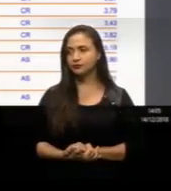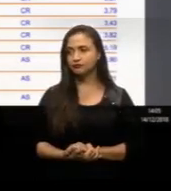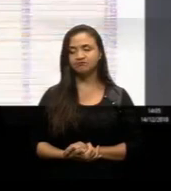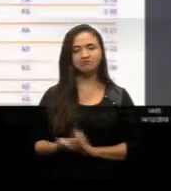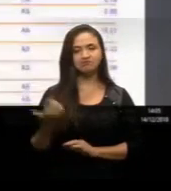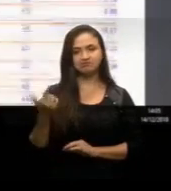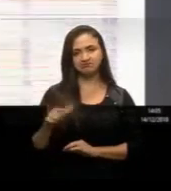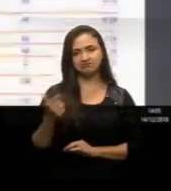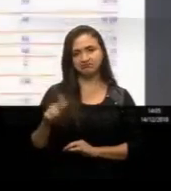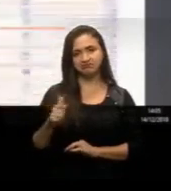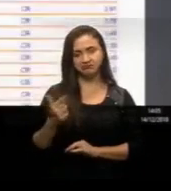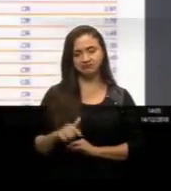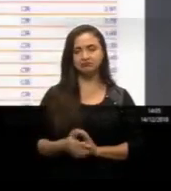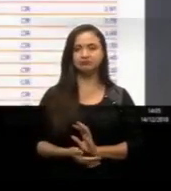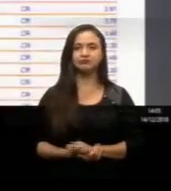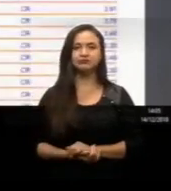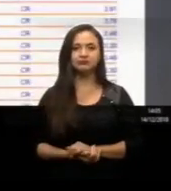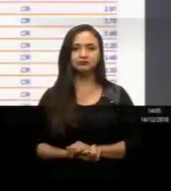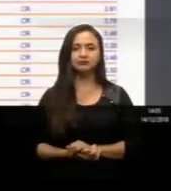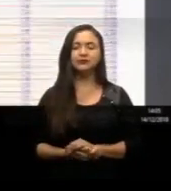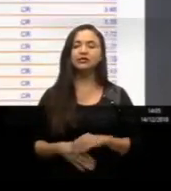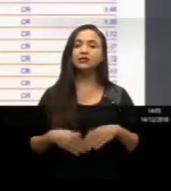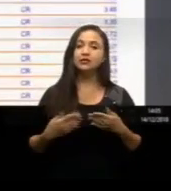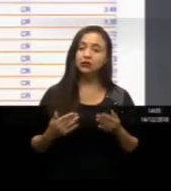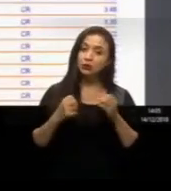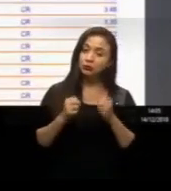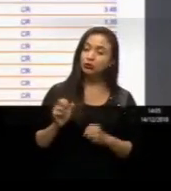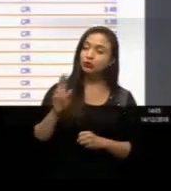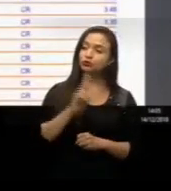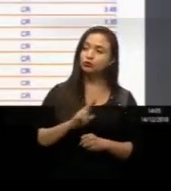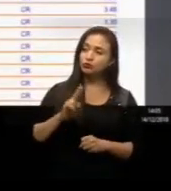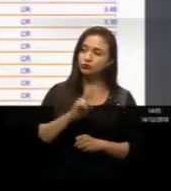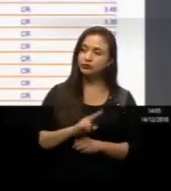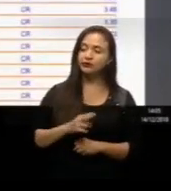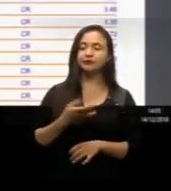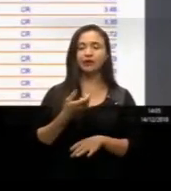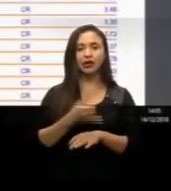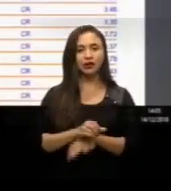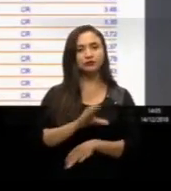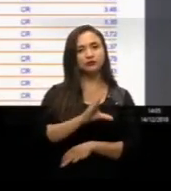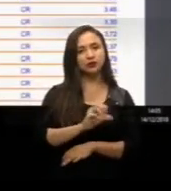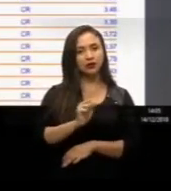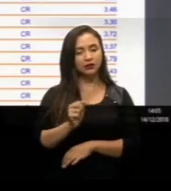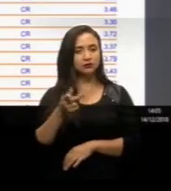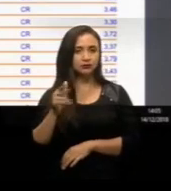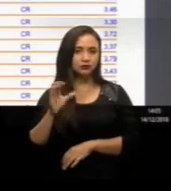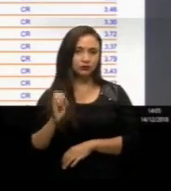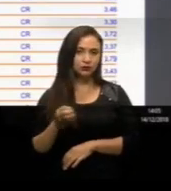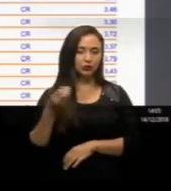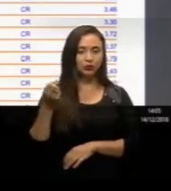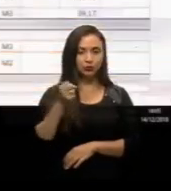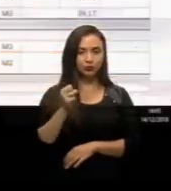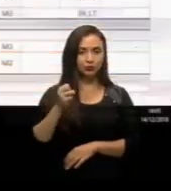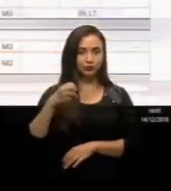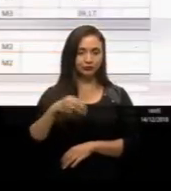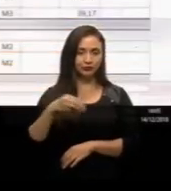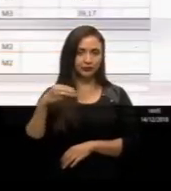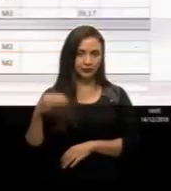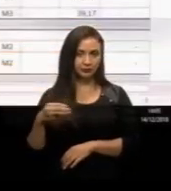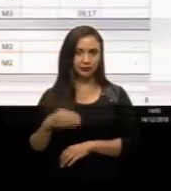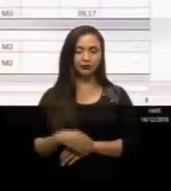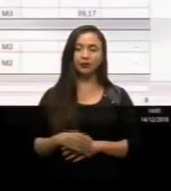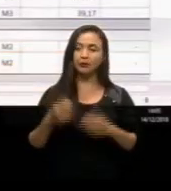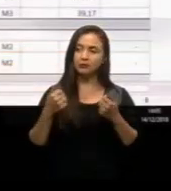Não tem. Tá bom. Então, a gente pode usar esse aço CA 58 milímetros vergalhão. Então, a gente vai